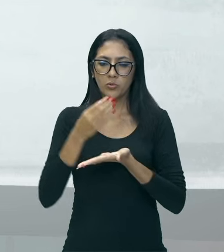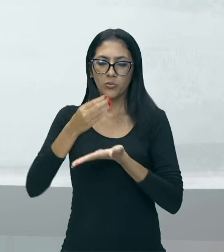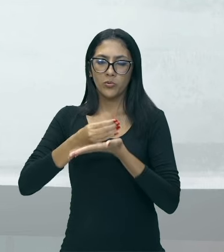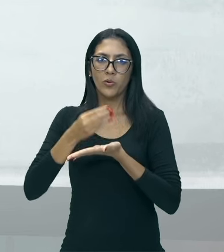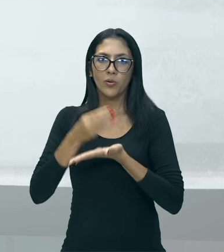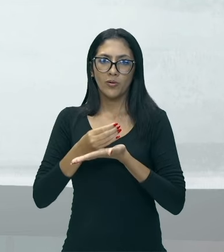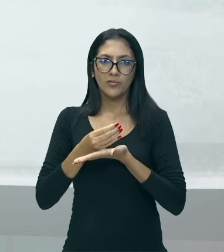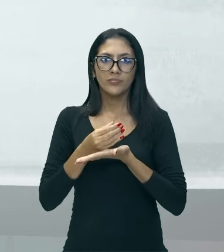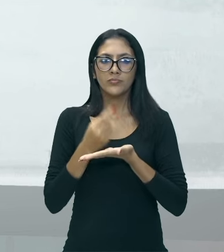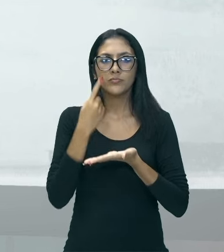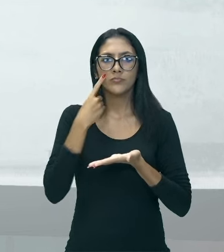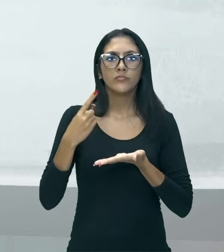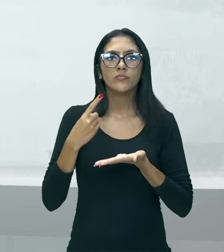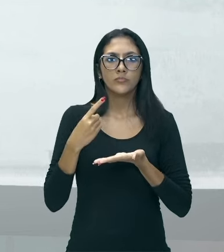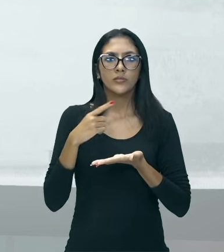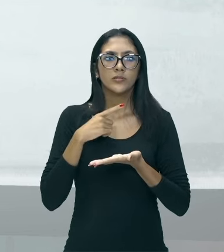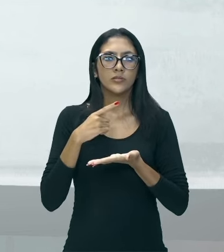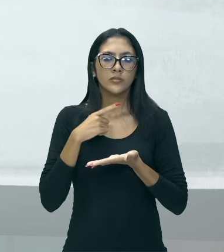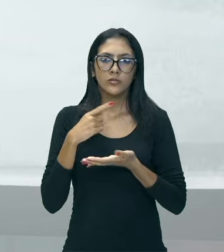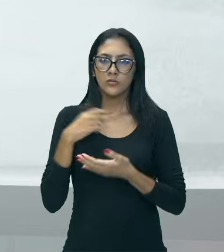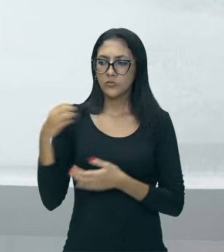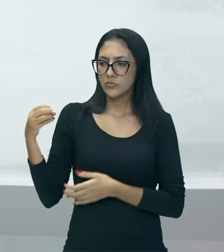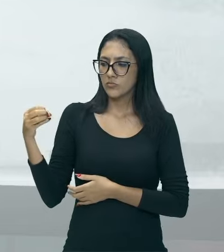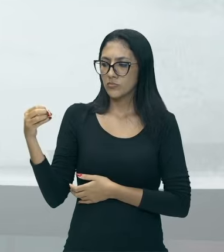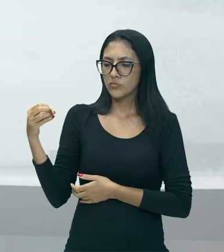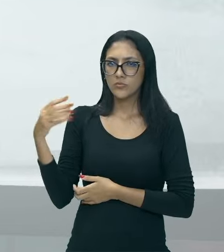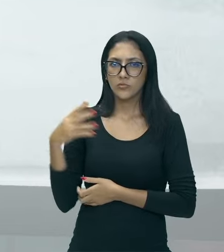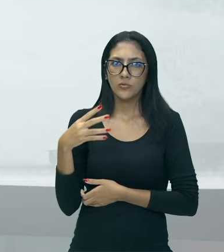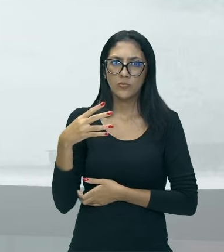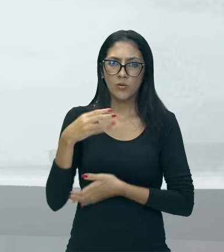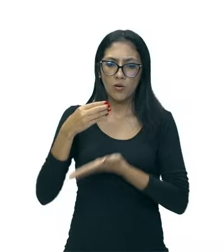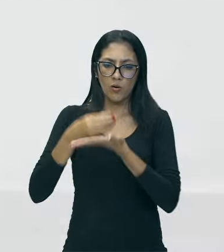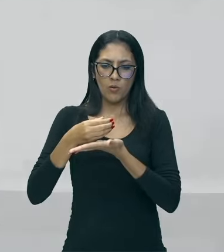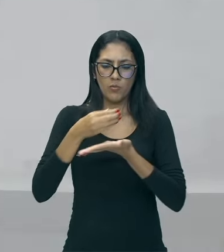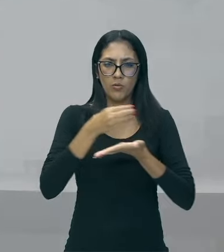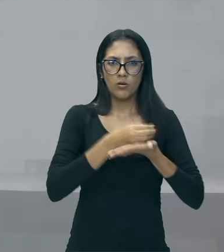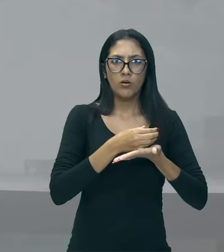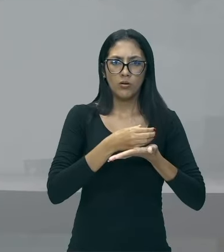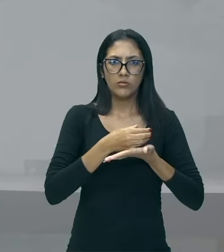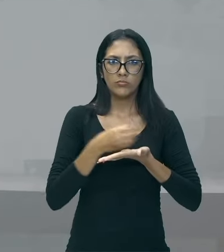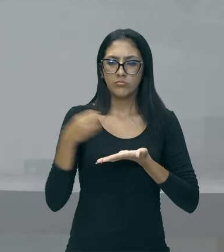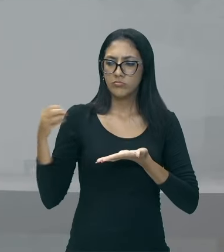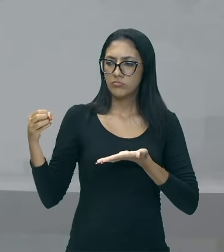há um feixe luminoso, né? Um feixe luminoso atravessa aí o quê? Uma